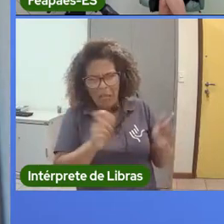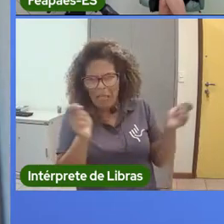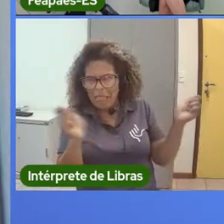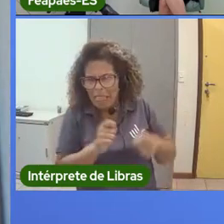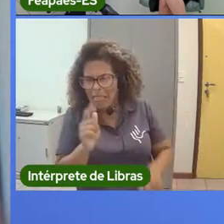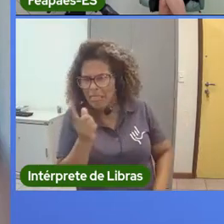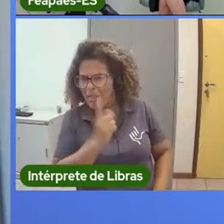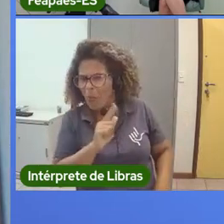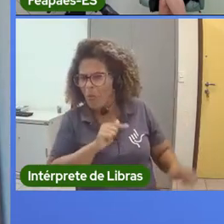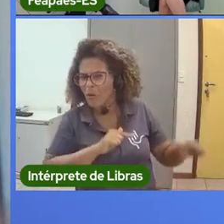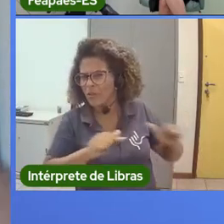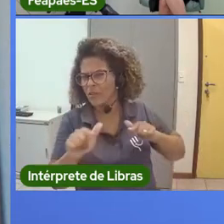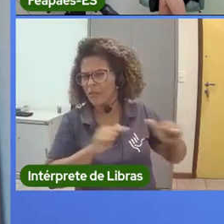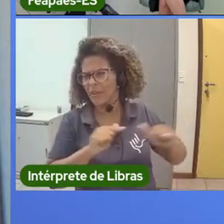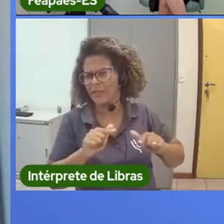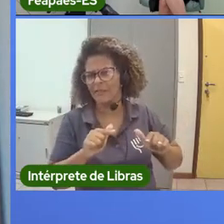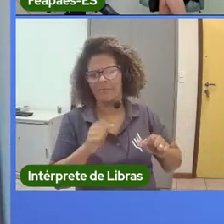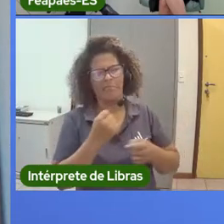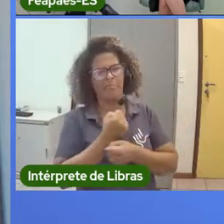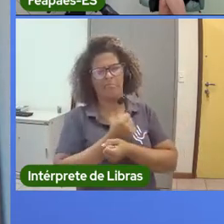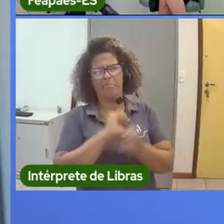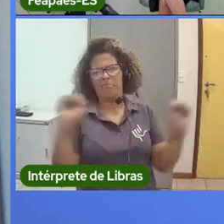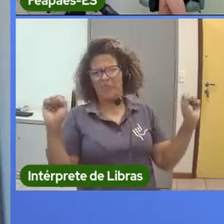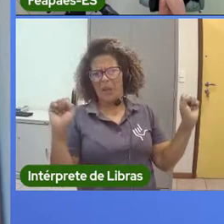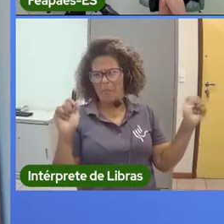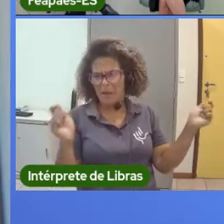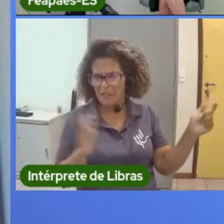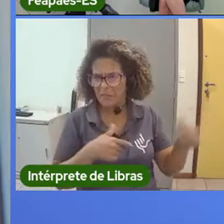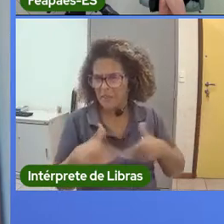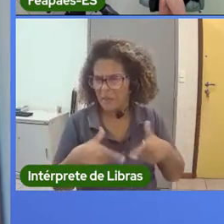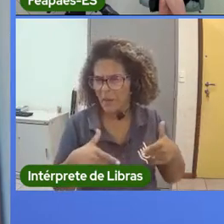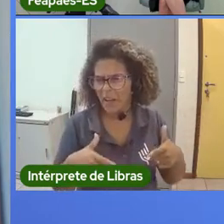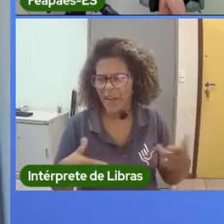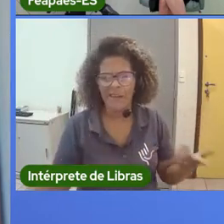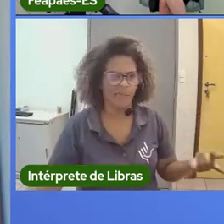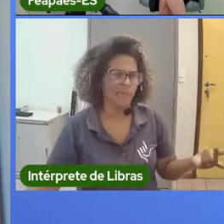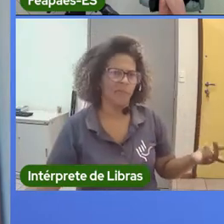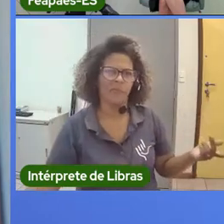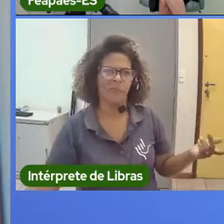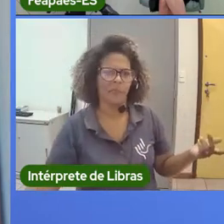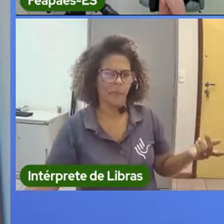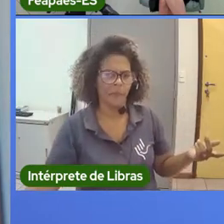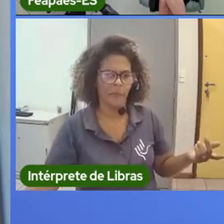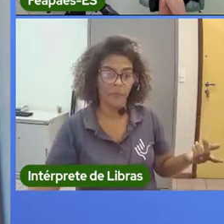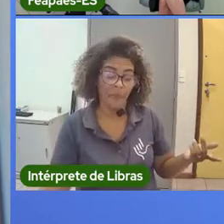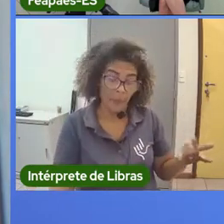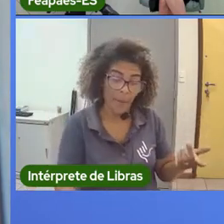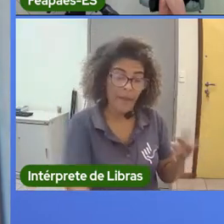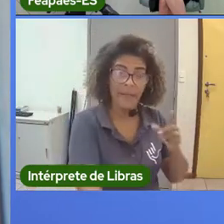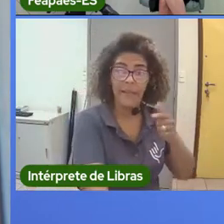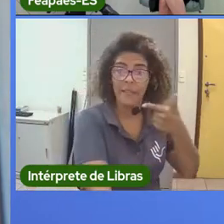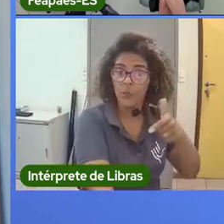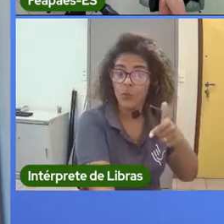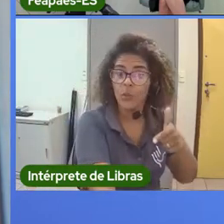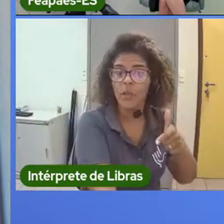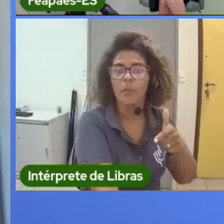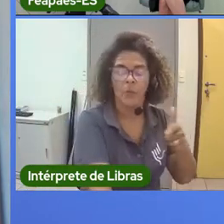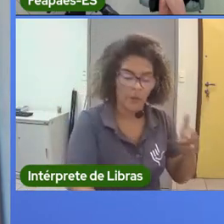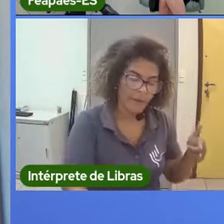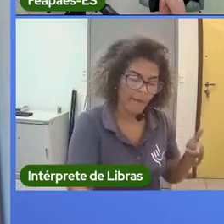ou naturalmente incapazes para o trabalho, né? Como durante muito tempo isso está